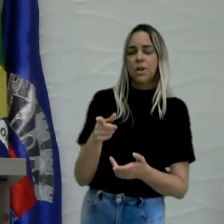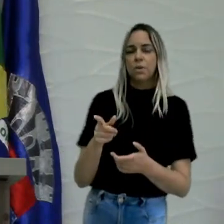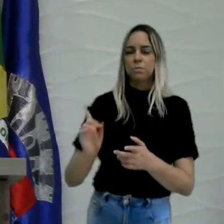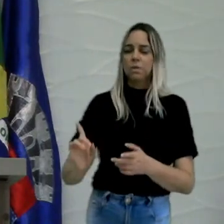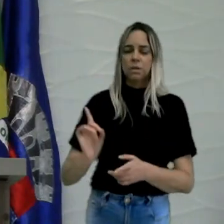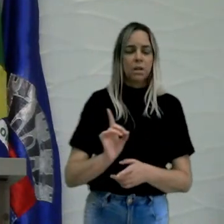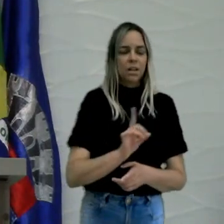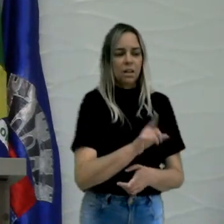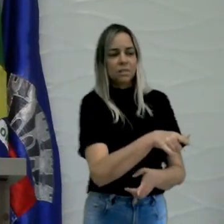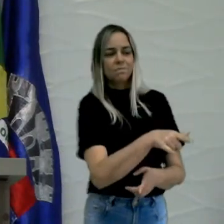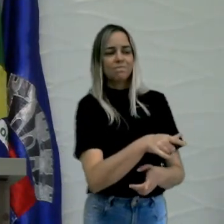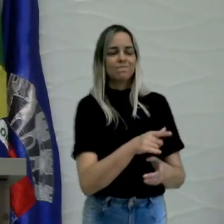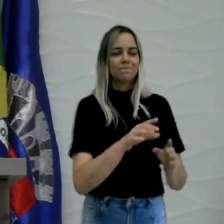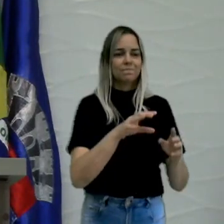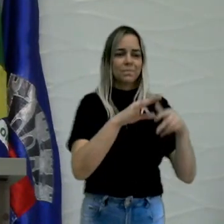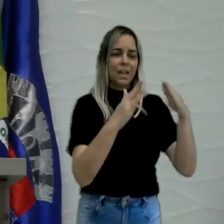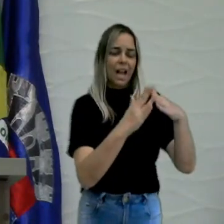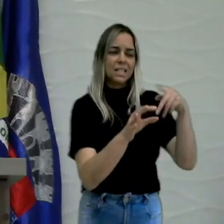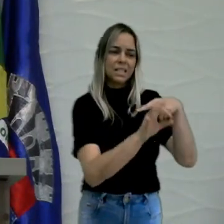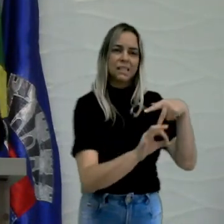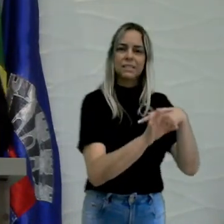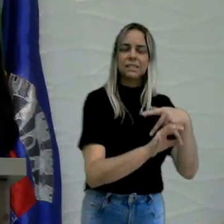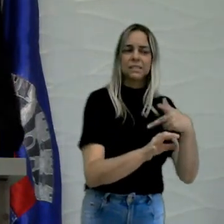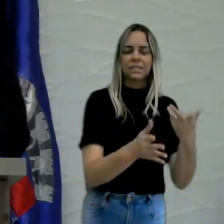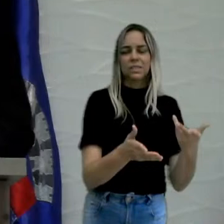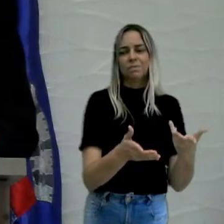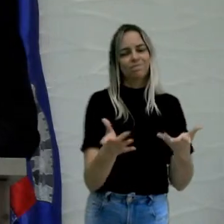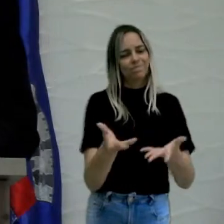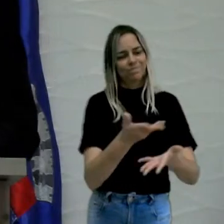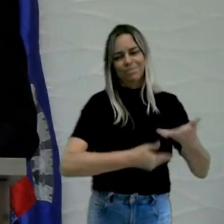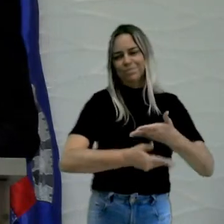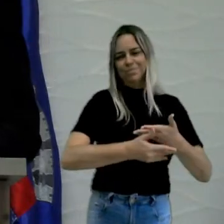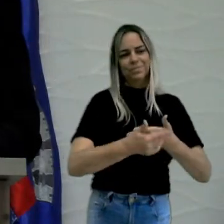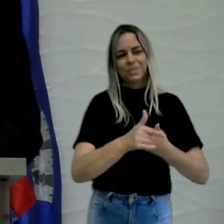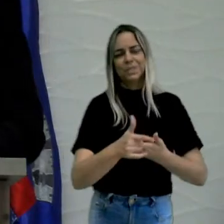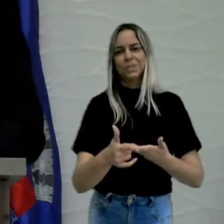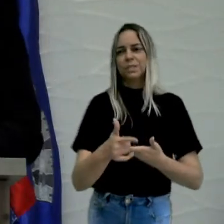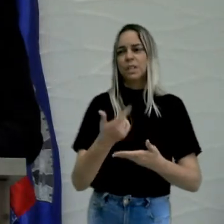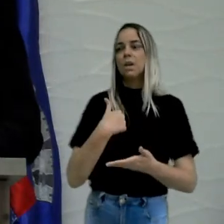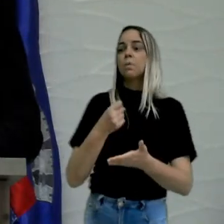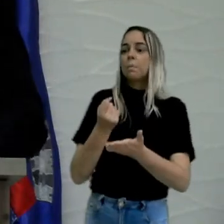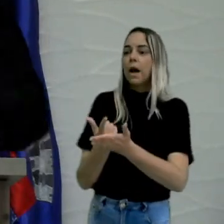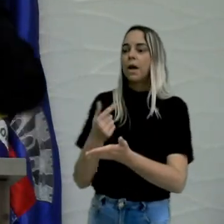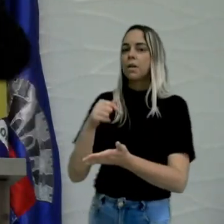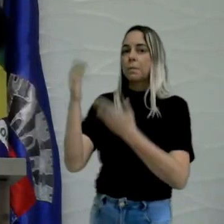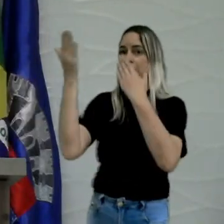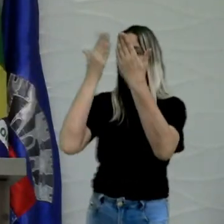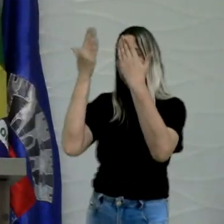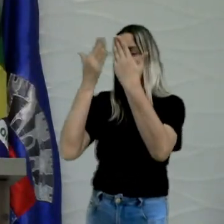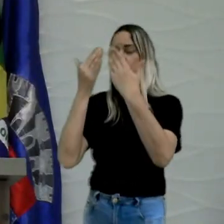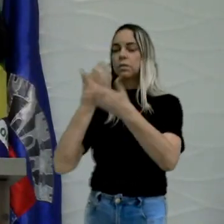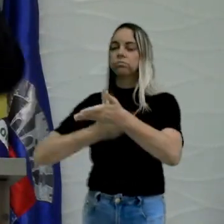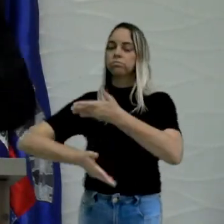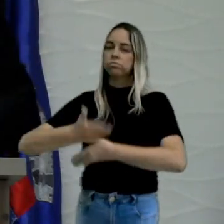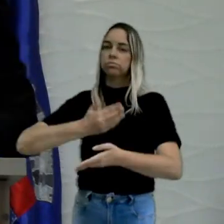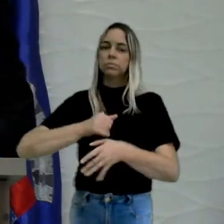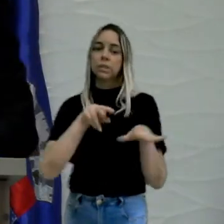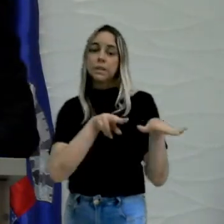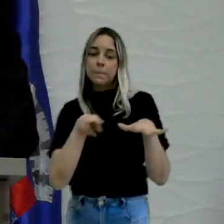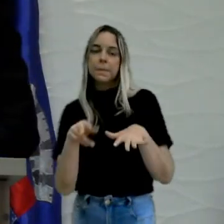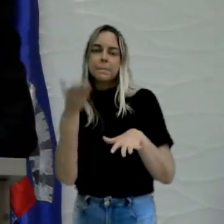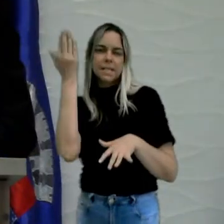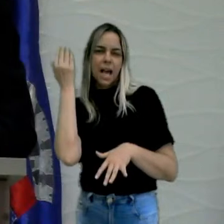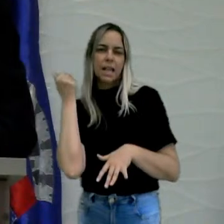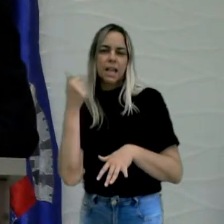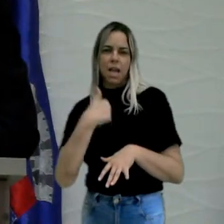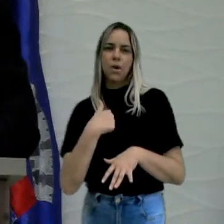atendida. Como eu tive que pagar, estou pagando para uma psicóloga atender. Semana passada foi uma,